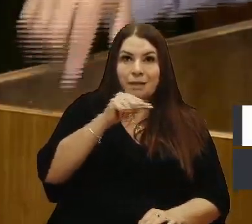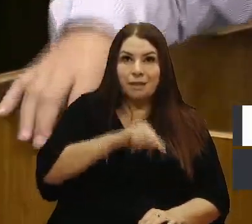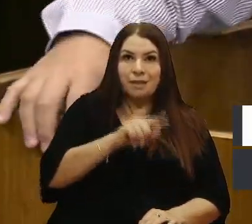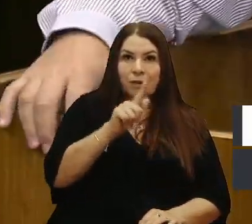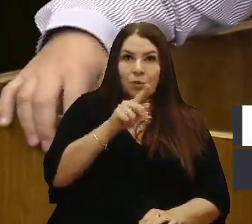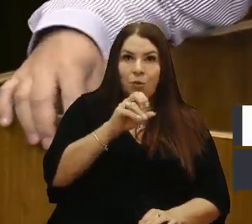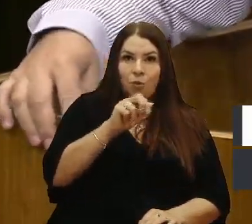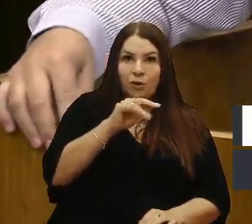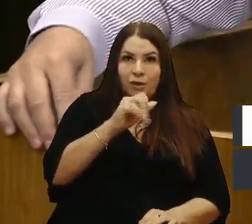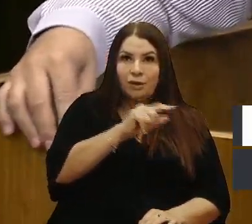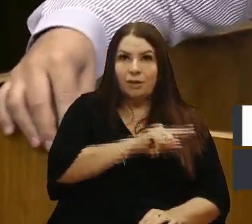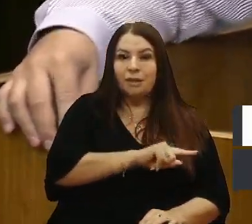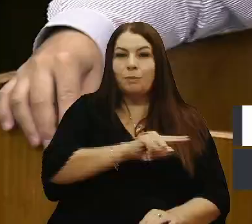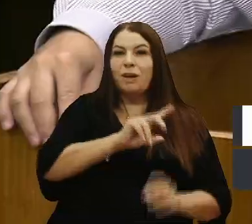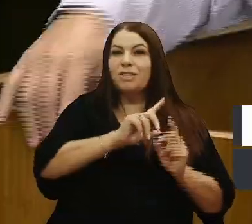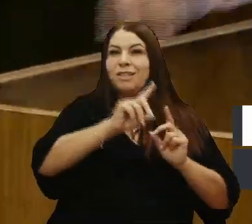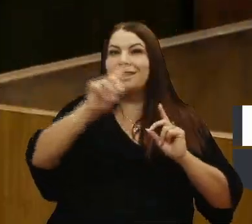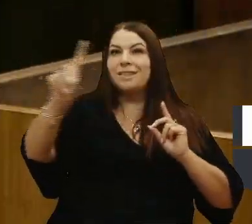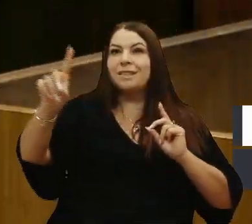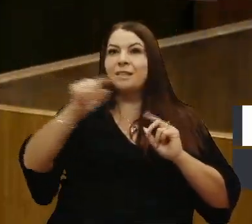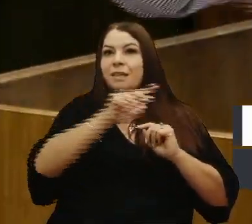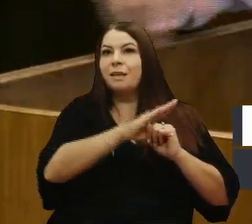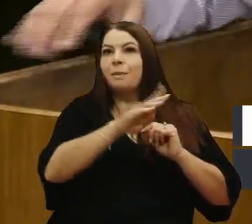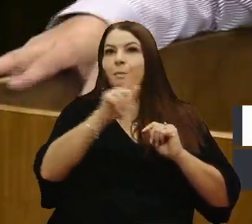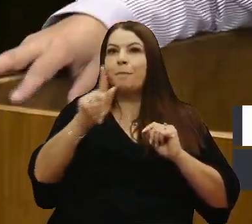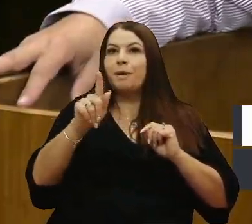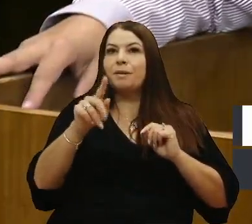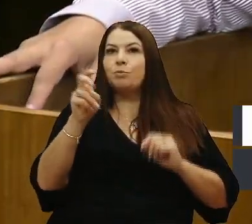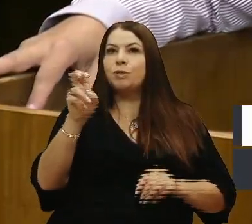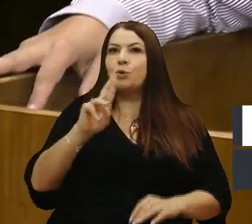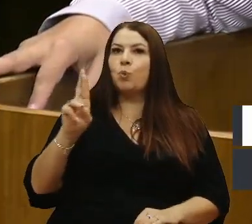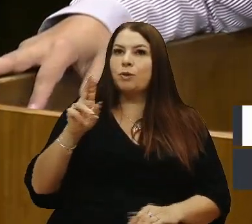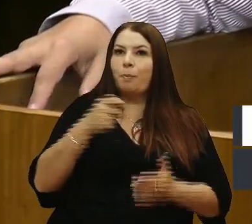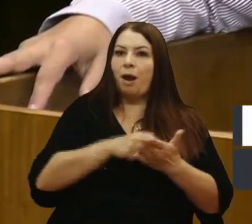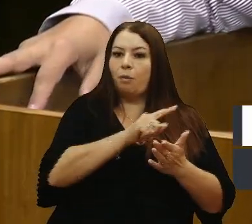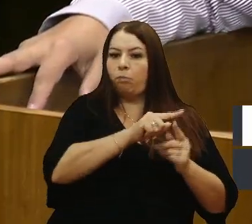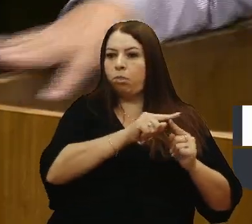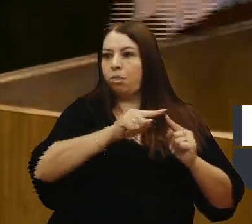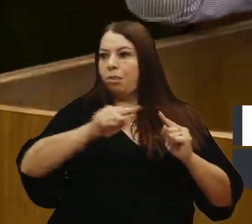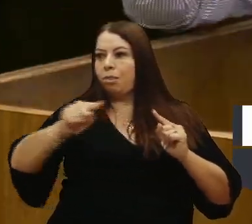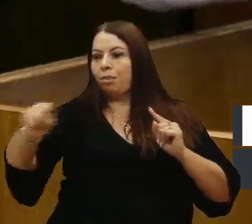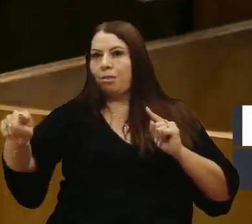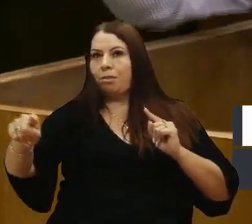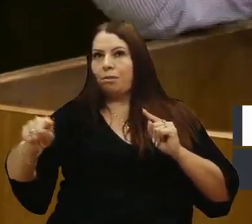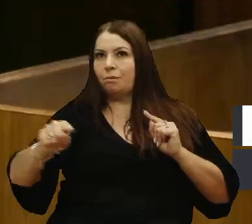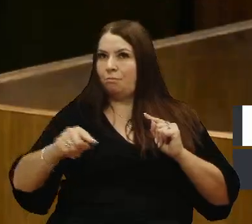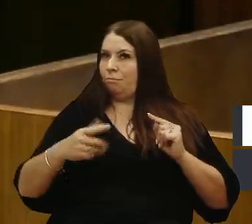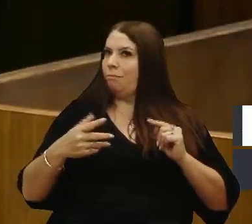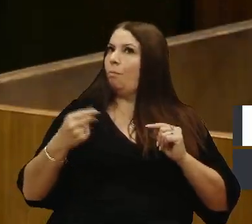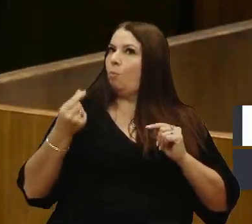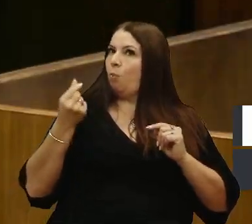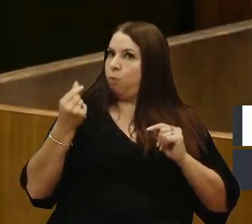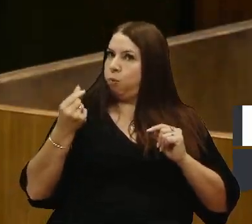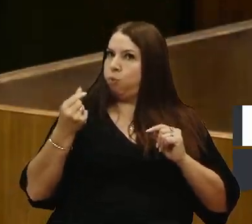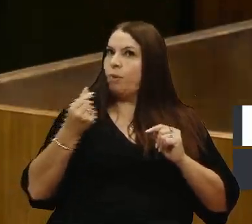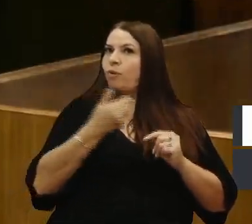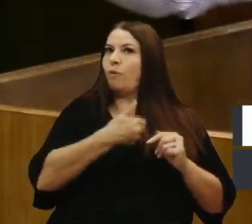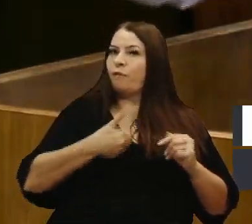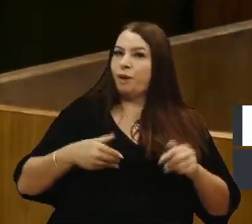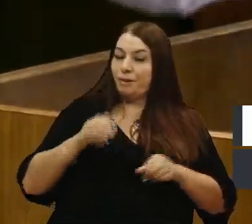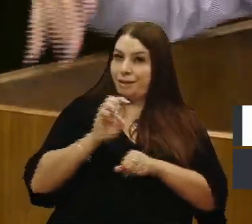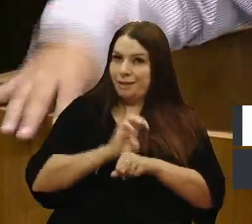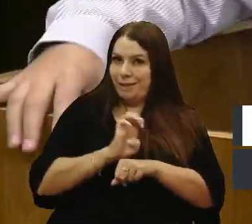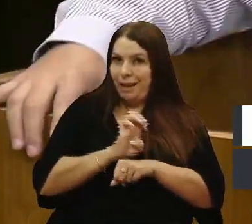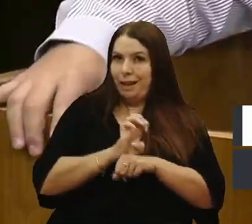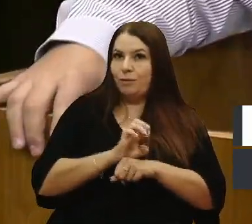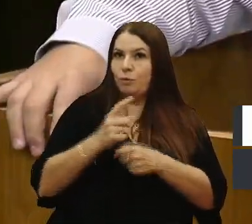Goiânia, numa distância até Bento, por R$5. É muita grana que o governo do estado com os